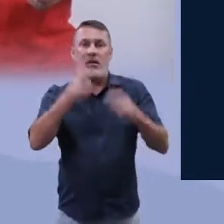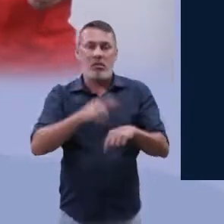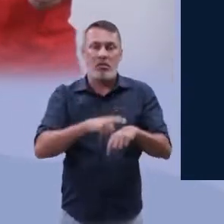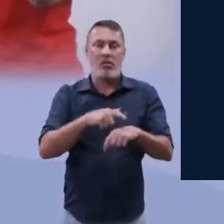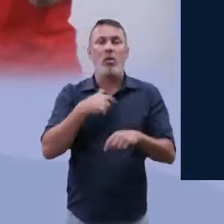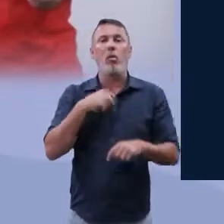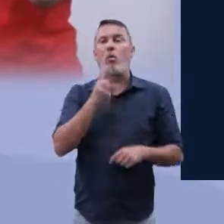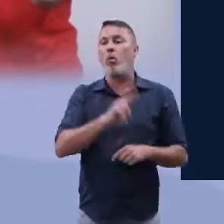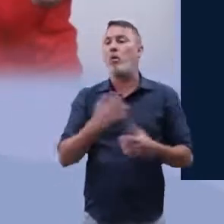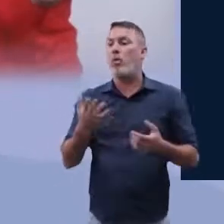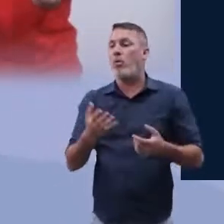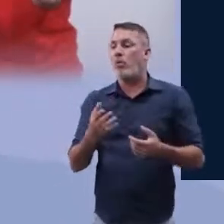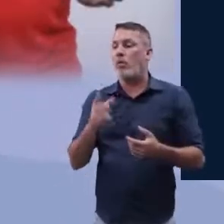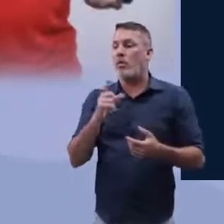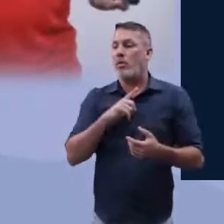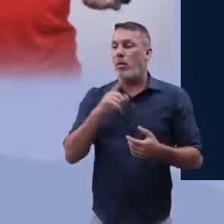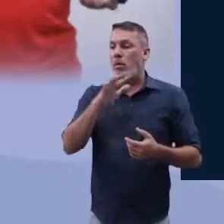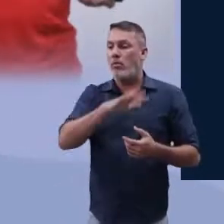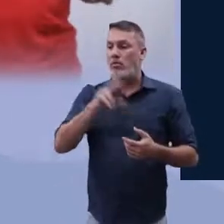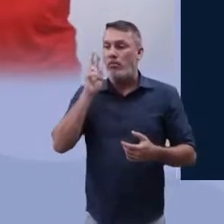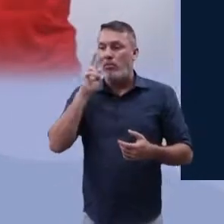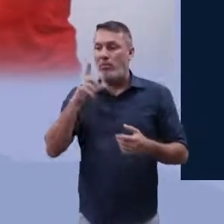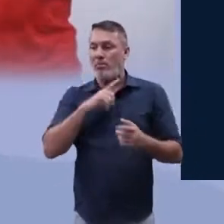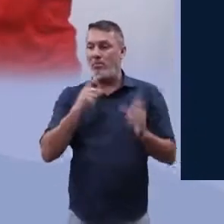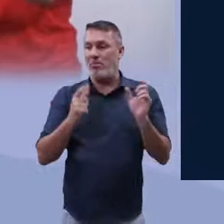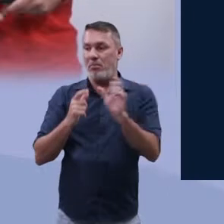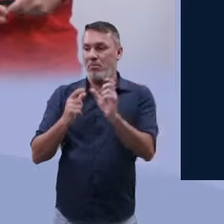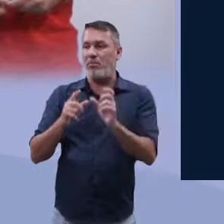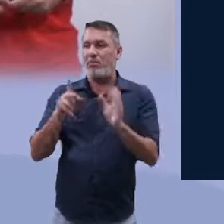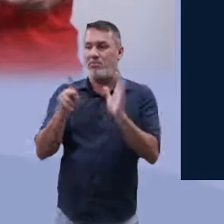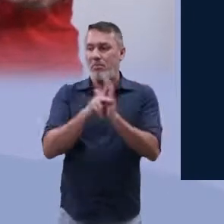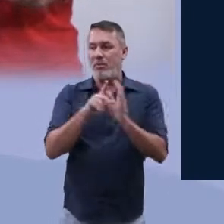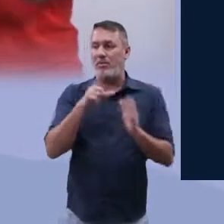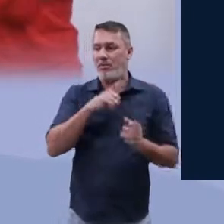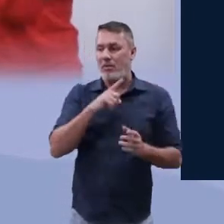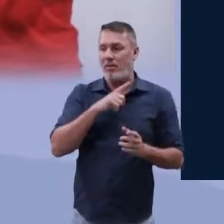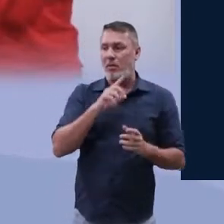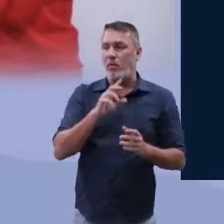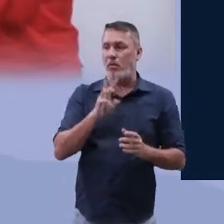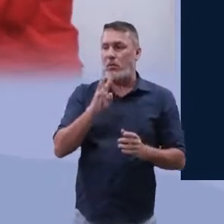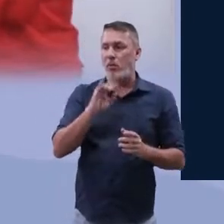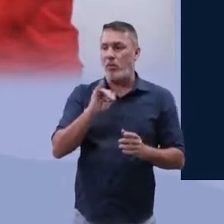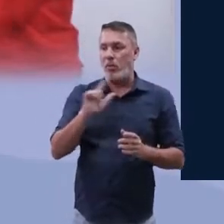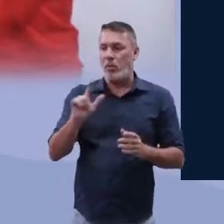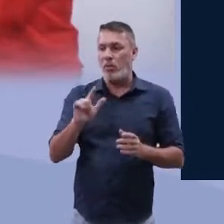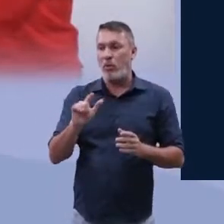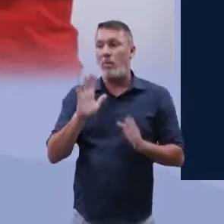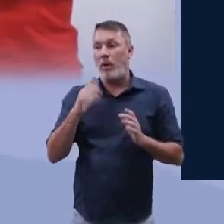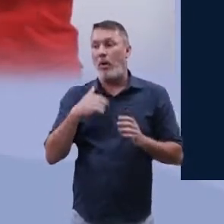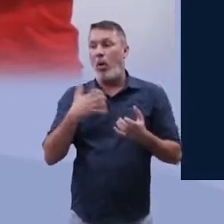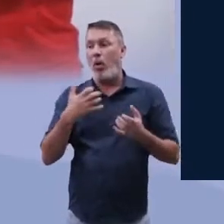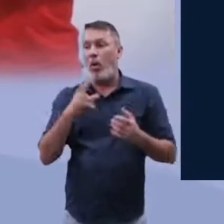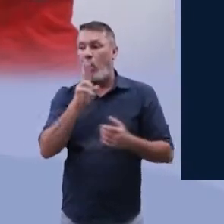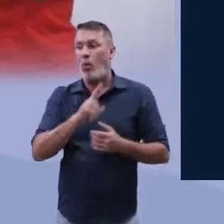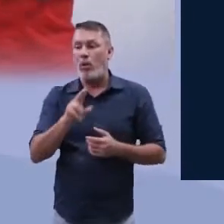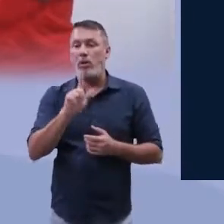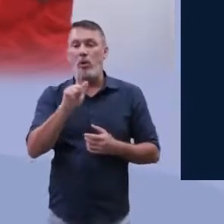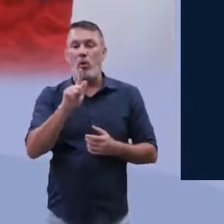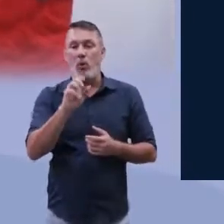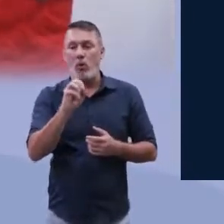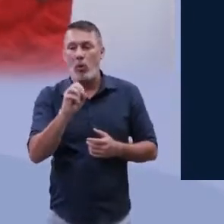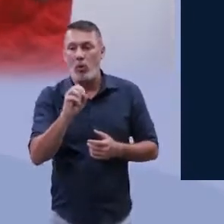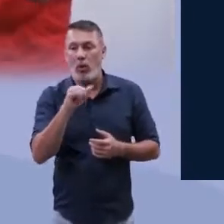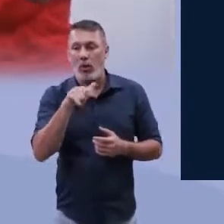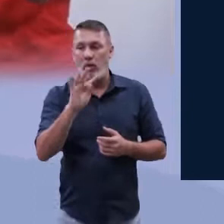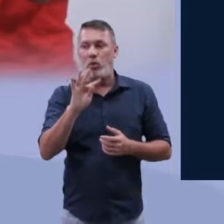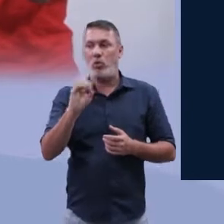nesse momento, eu usaria qual? O will. I will go to England next year. Não é? Mas só que eu estou usando going to. Quer dizer que